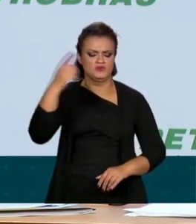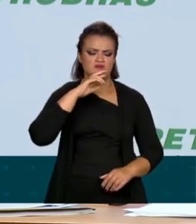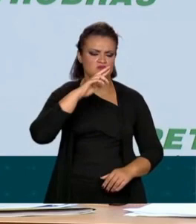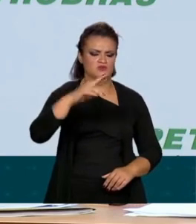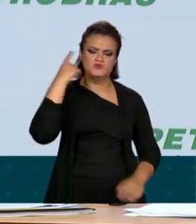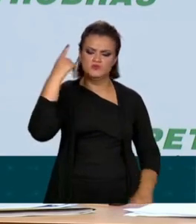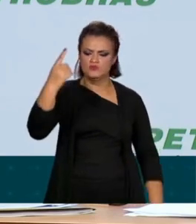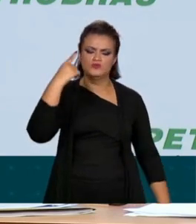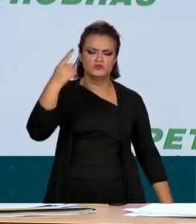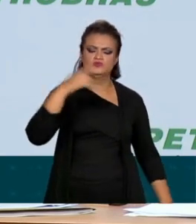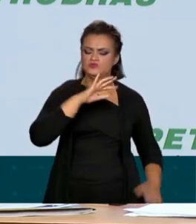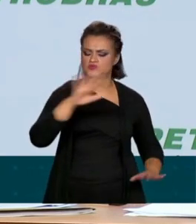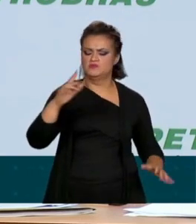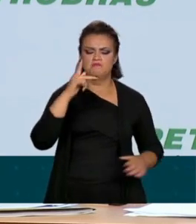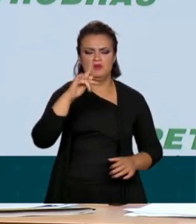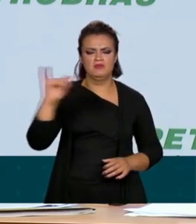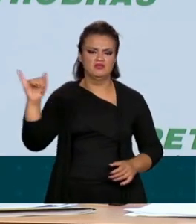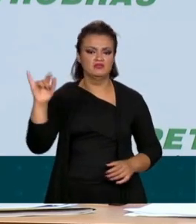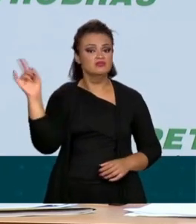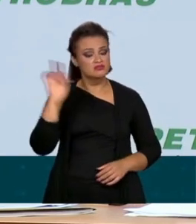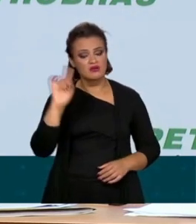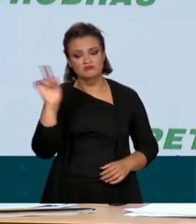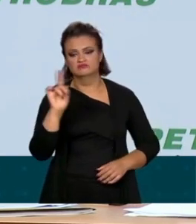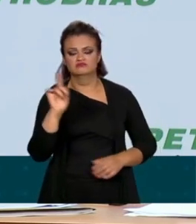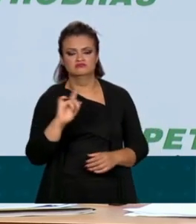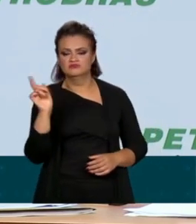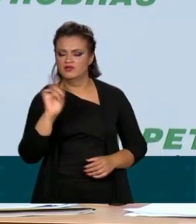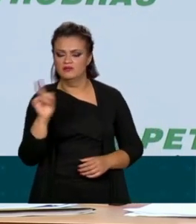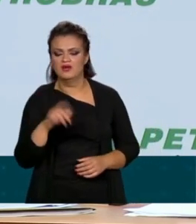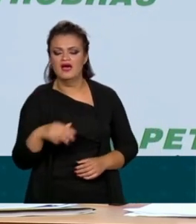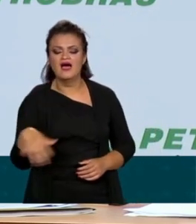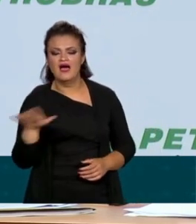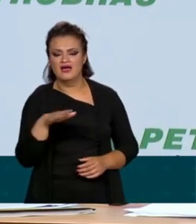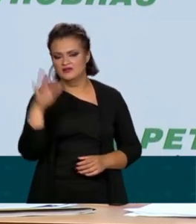dominou tudo. Agora tudo é PPI. Não é necessariamente assim. O mercado brasileiro é diferente.